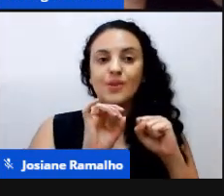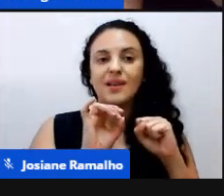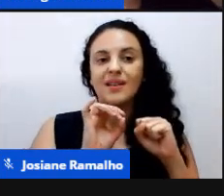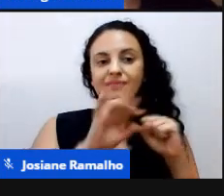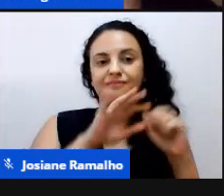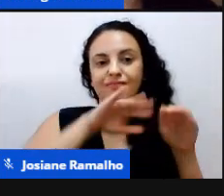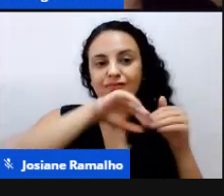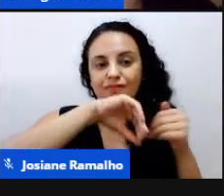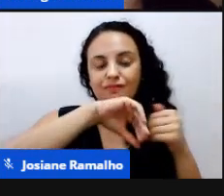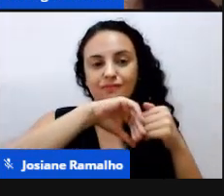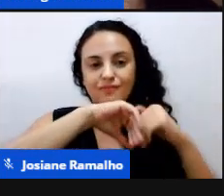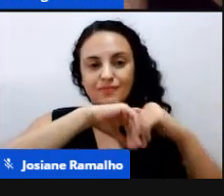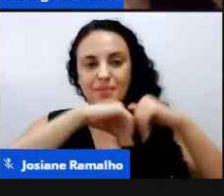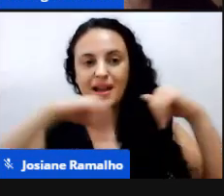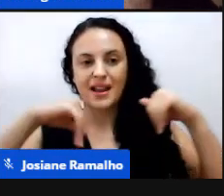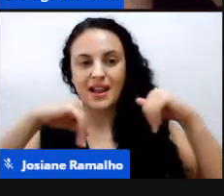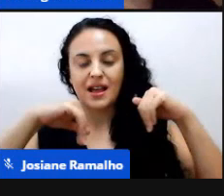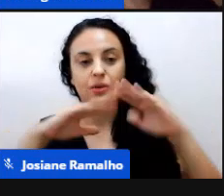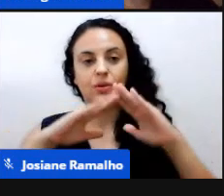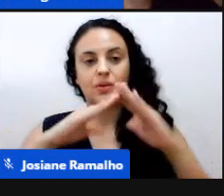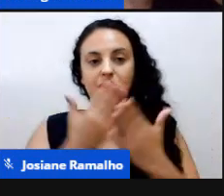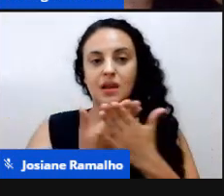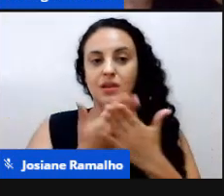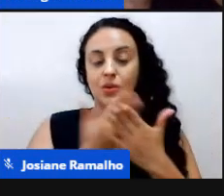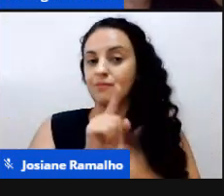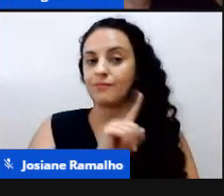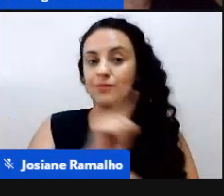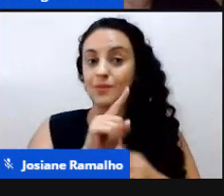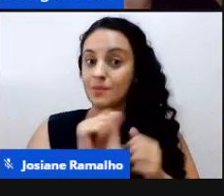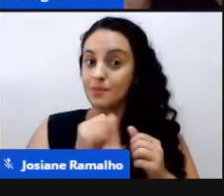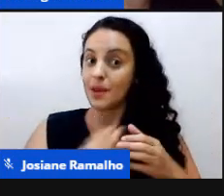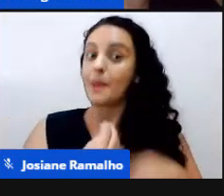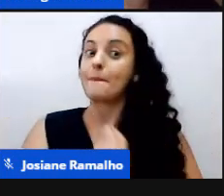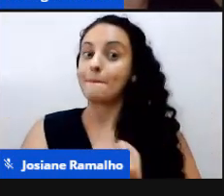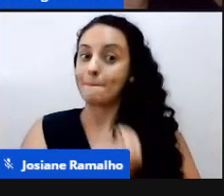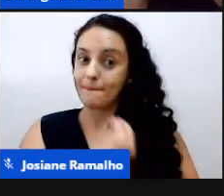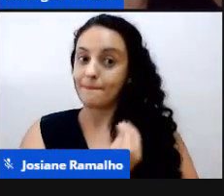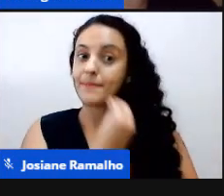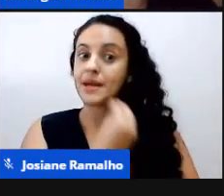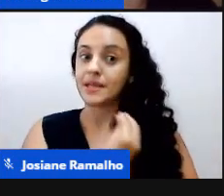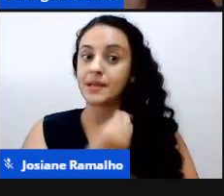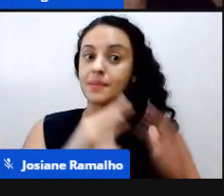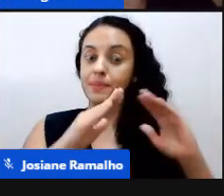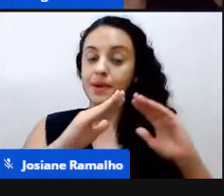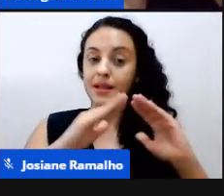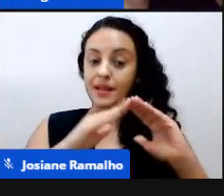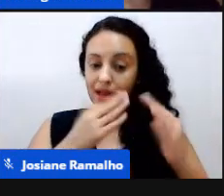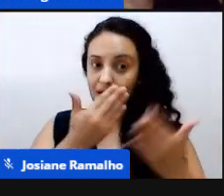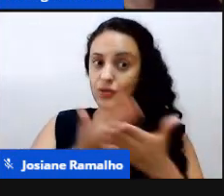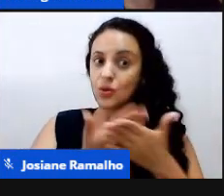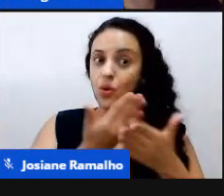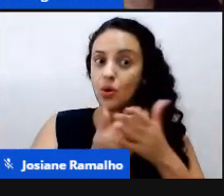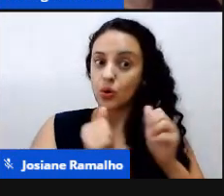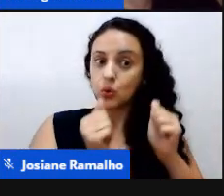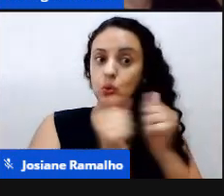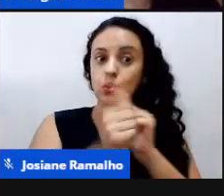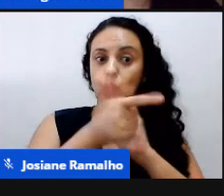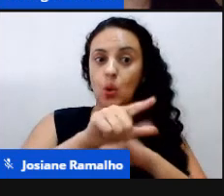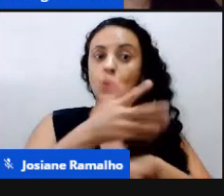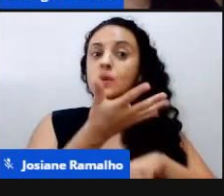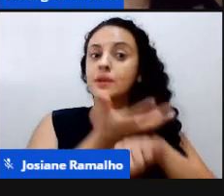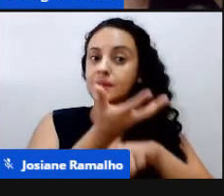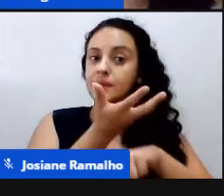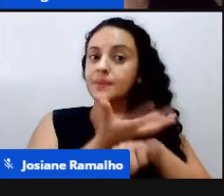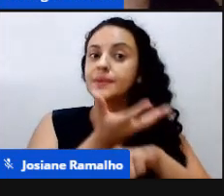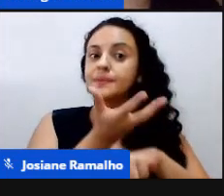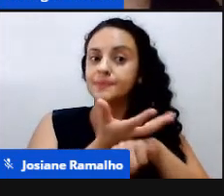Ela não está à parte, mas ela faz parte da escola junto com os outros componentes. Por isso que é tão importante quando a